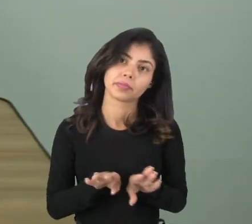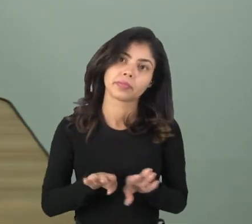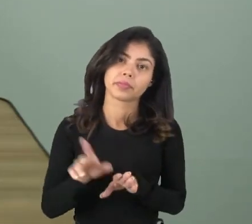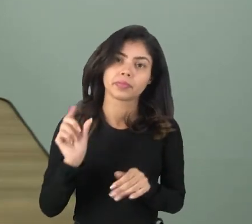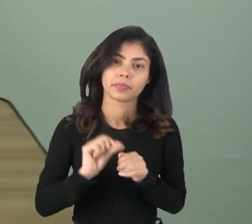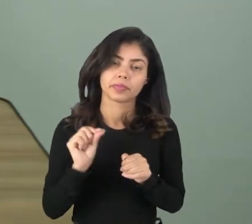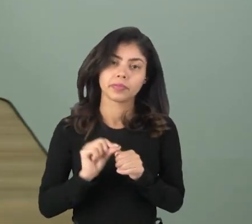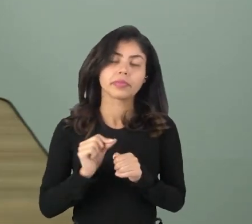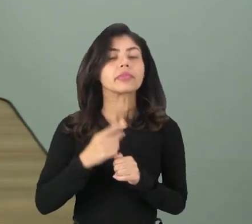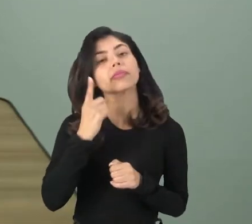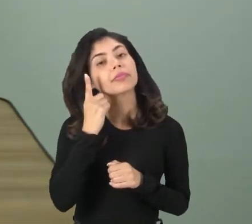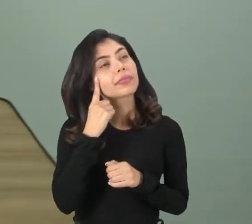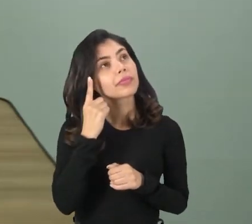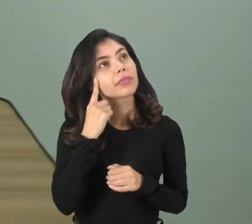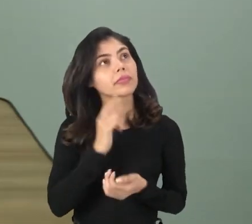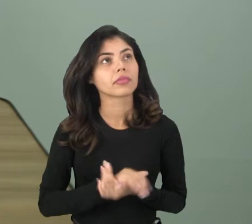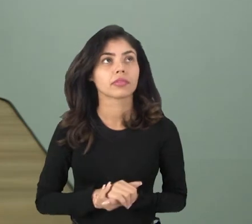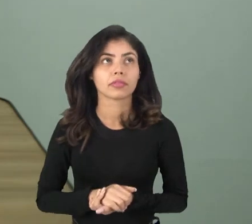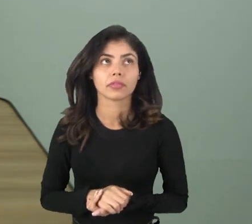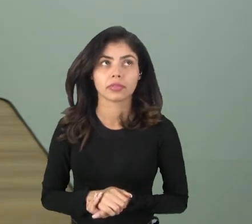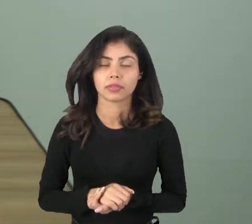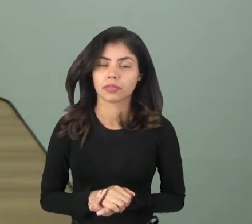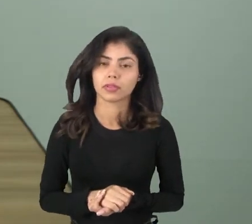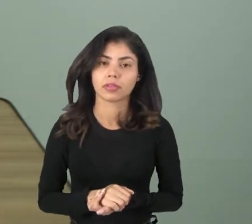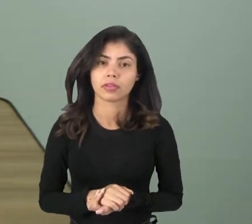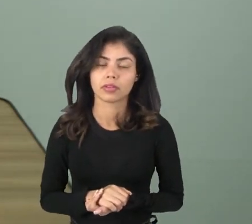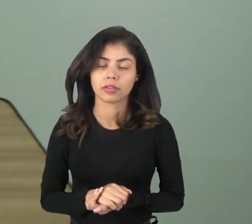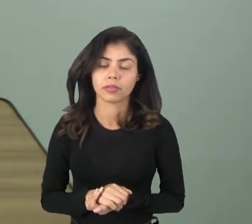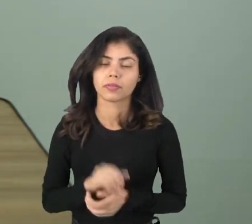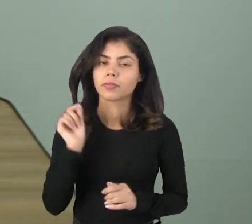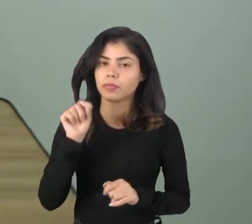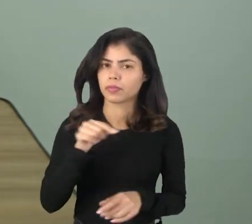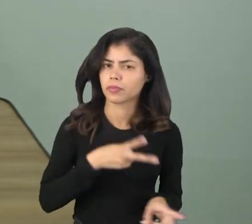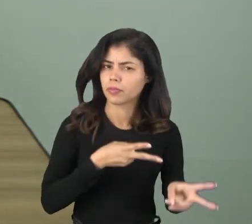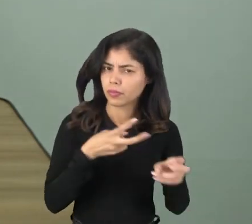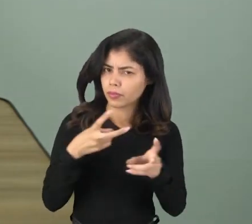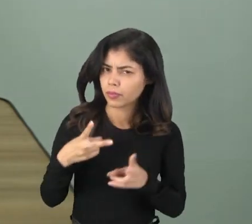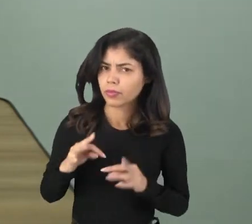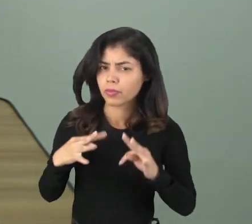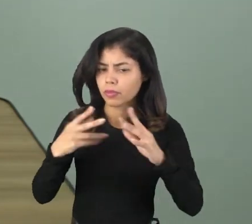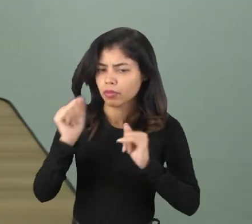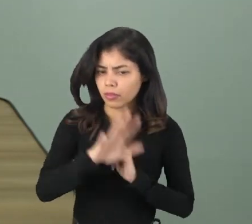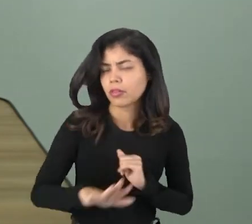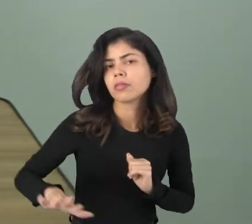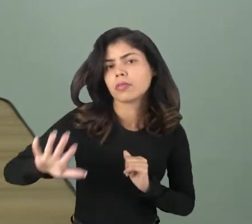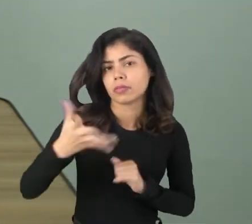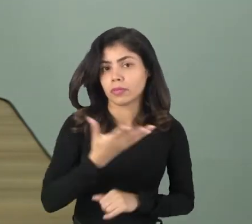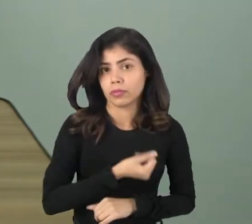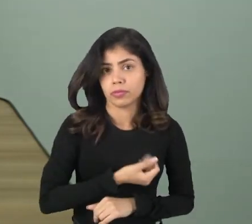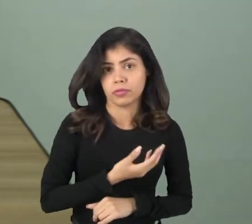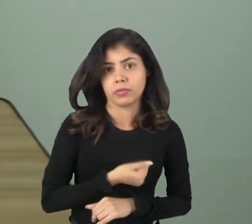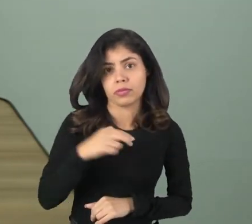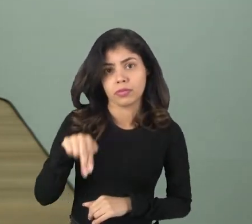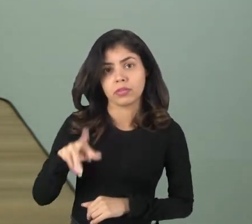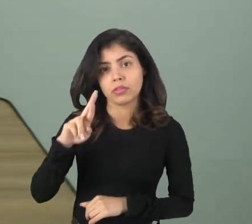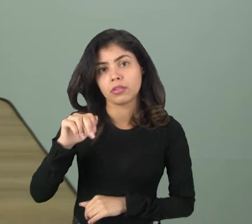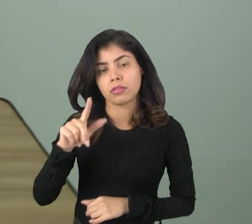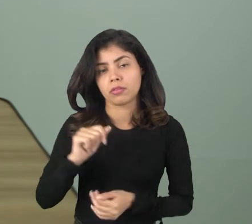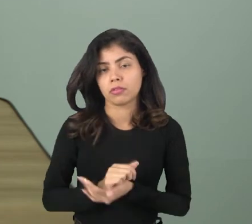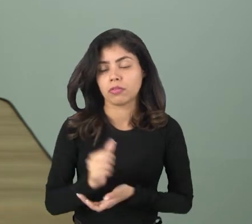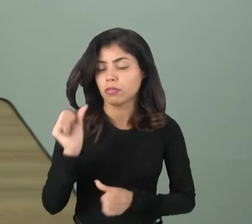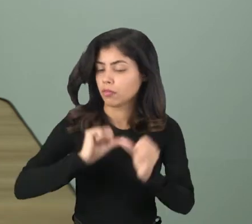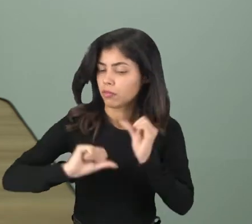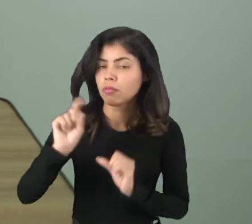dá para eu fazer um cálculo mental, certinho, com 2 algarismos. Mas vocês perceberam que todos eles são números naturais, né?